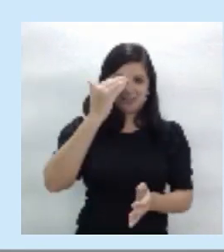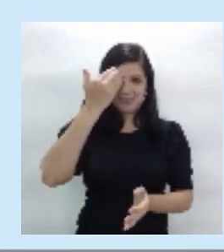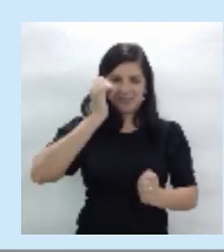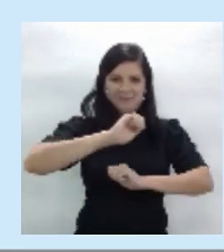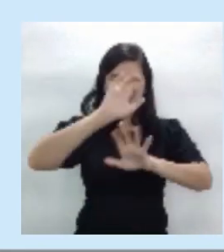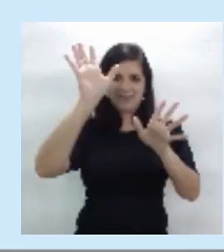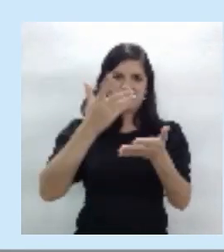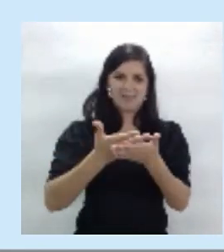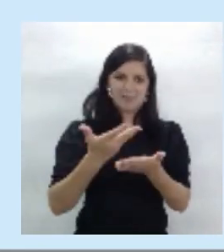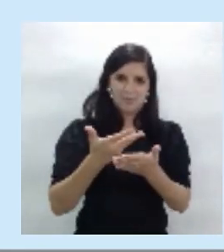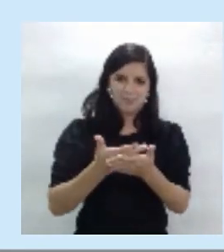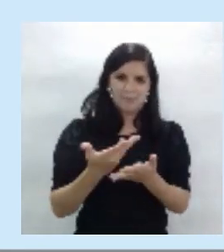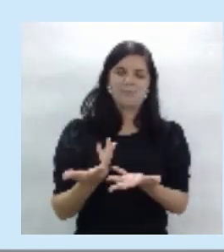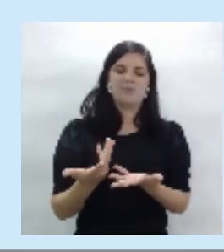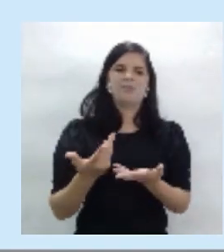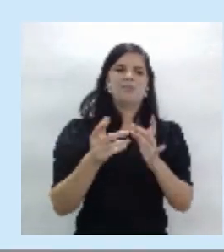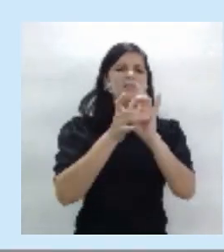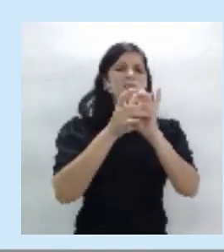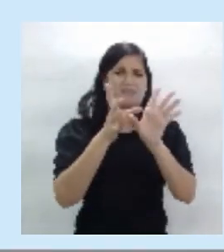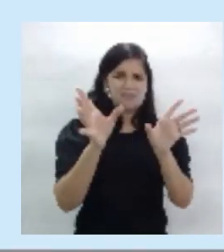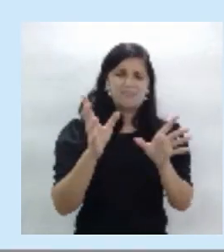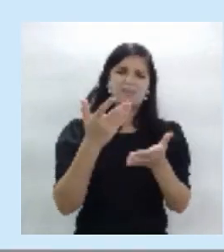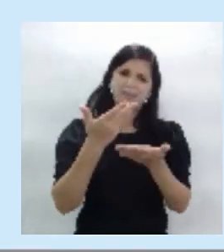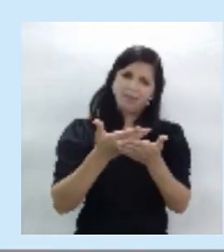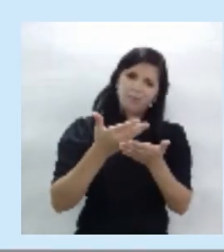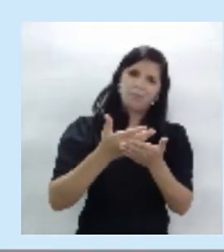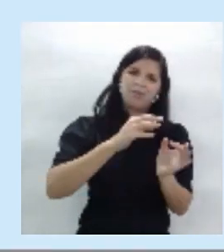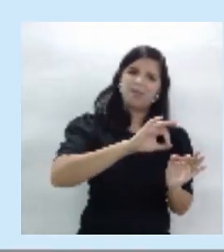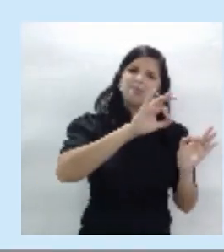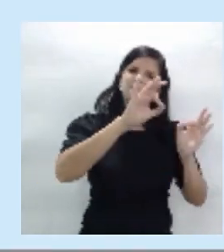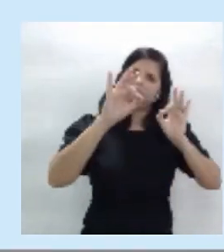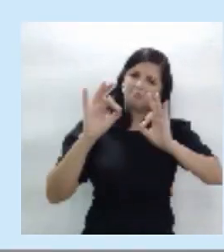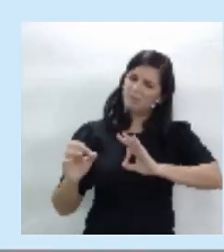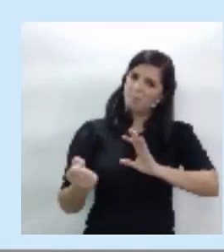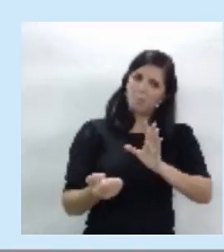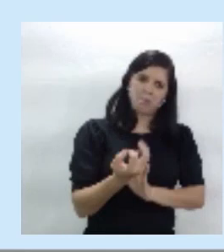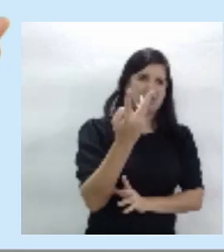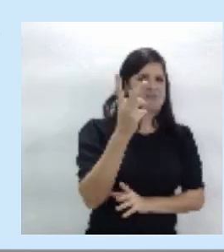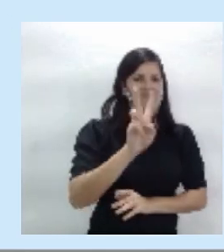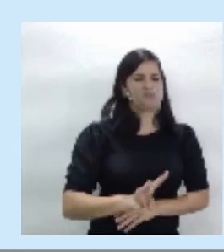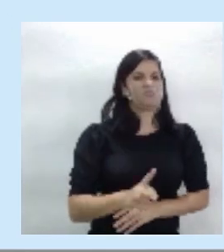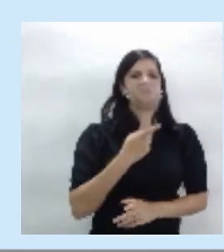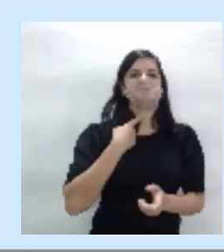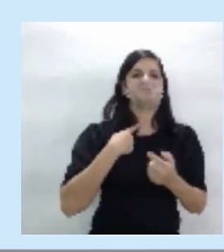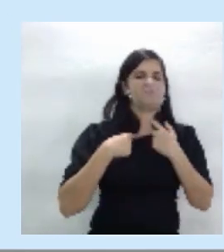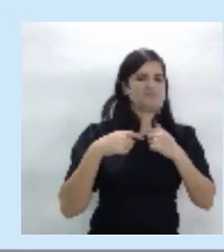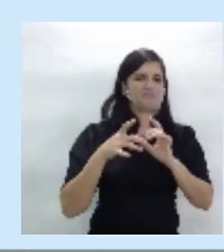aula. Vocês podem assistir essa aula, mais uma vez, frisando quantas vezes quiserem e